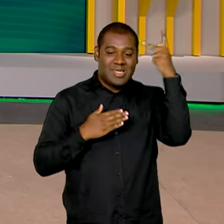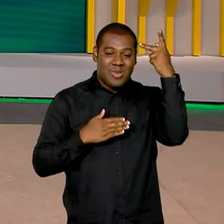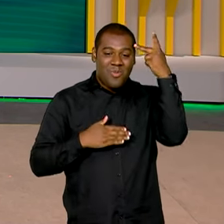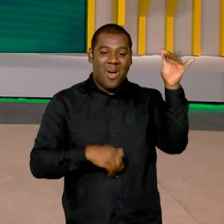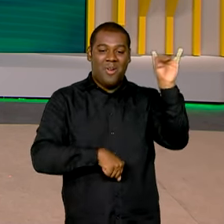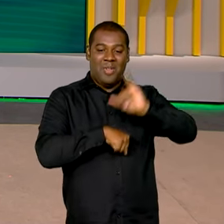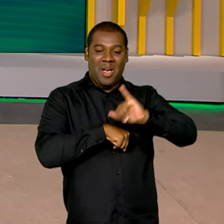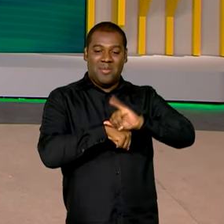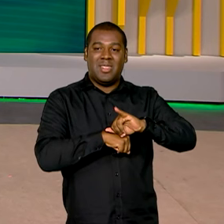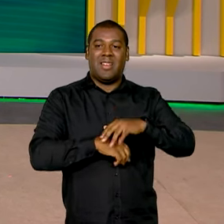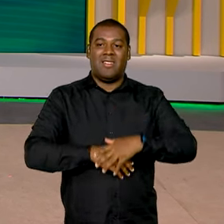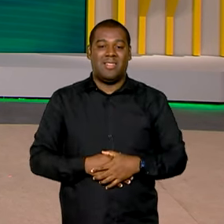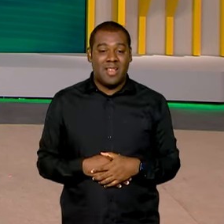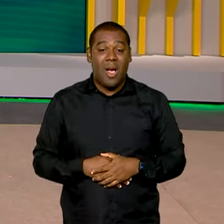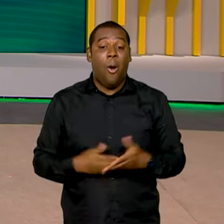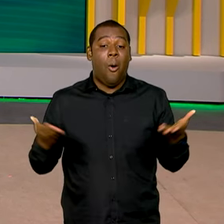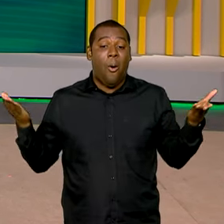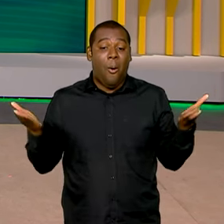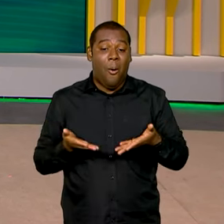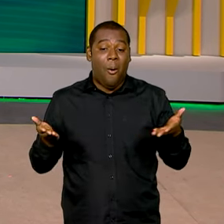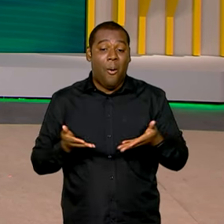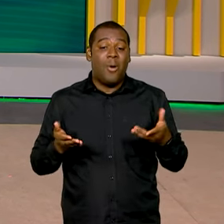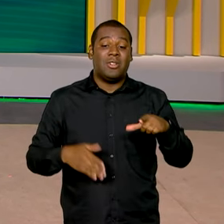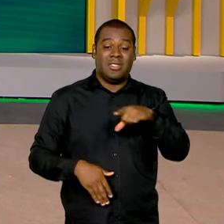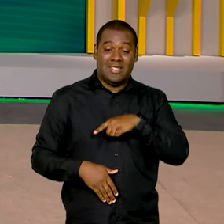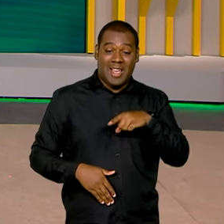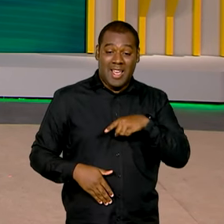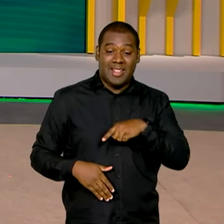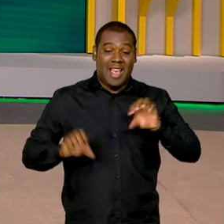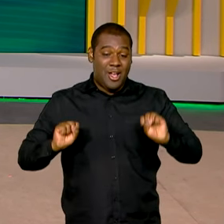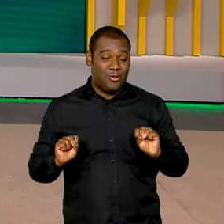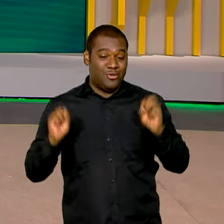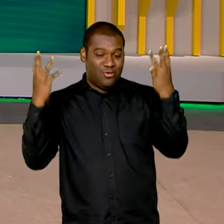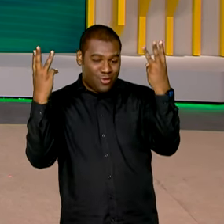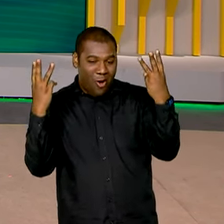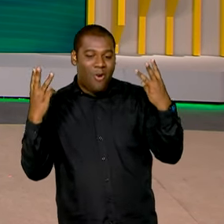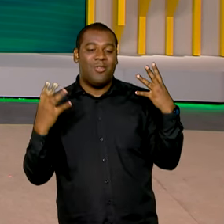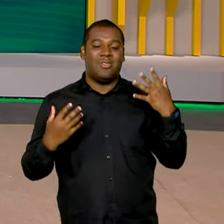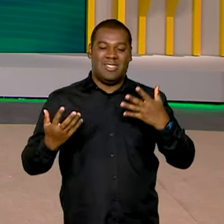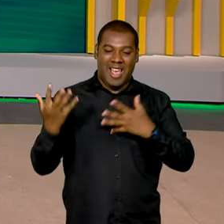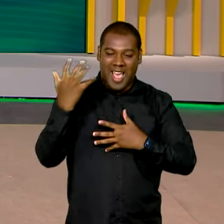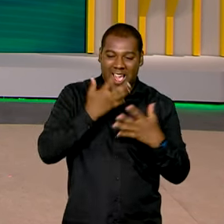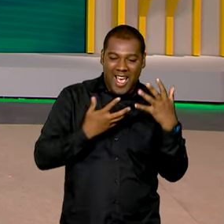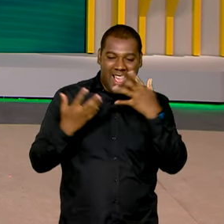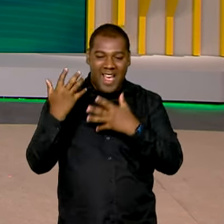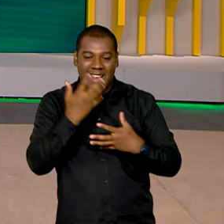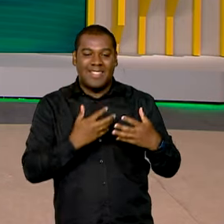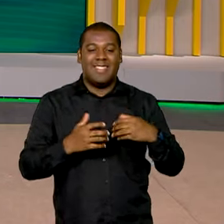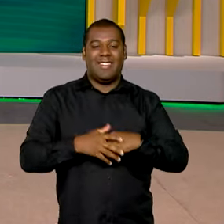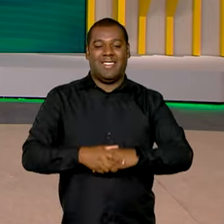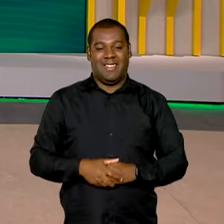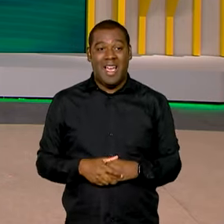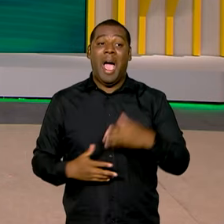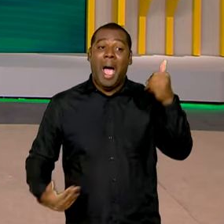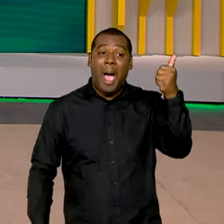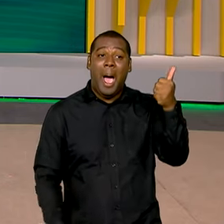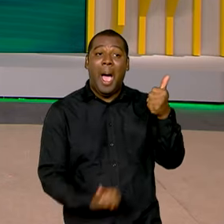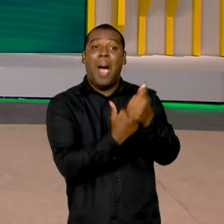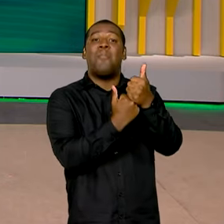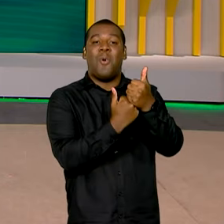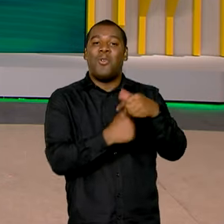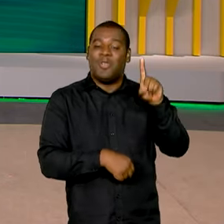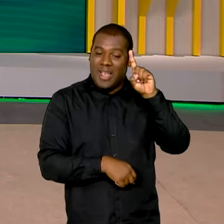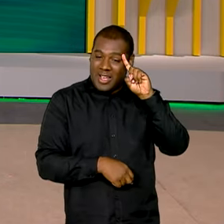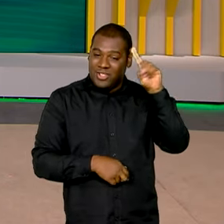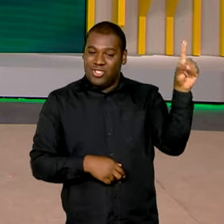paulista, está sendo realizado, neste momento, um concerto musical, última etapa de um evento comemorativo que reforça a importância da